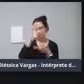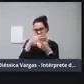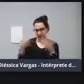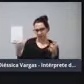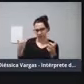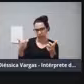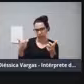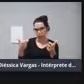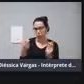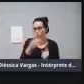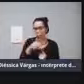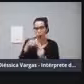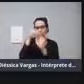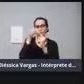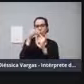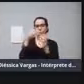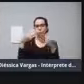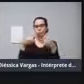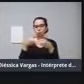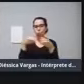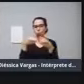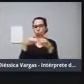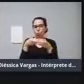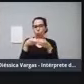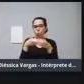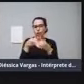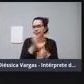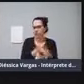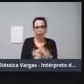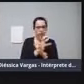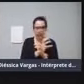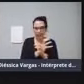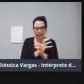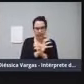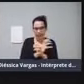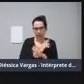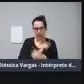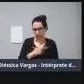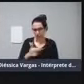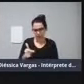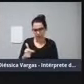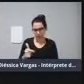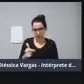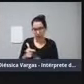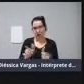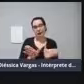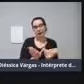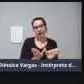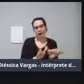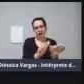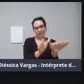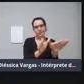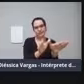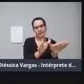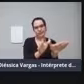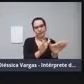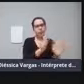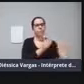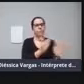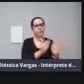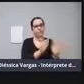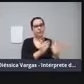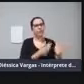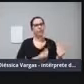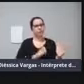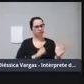invertebrados com asas em alguma fase da vida, tá? Existem alguns insetos, como, por exemplo,